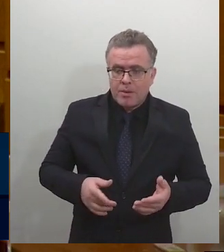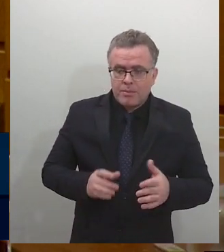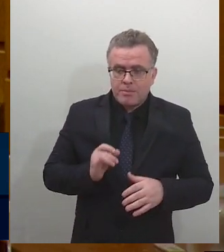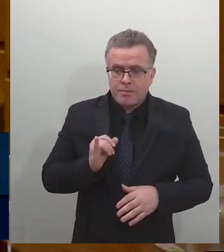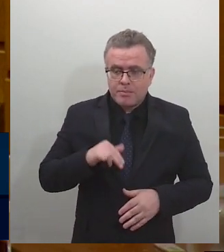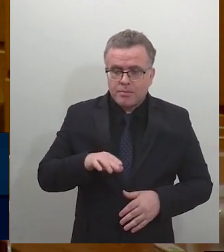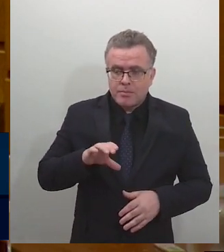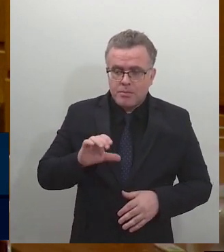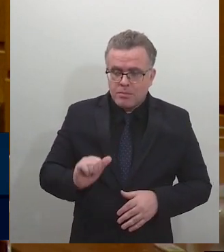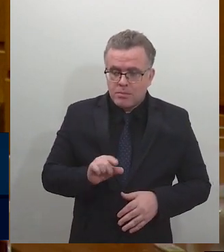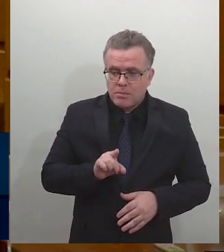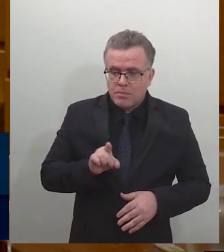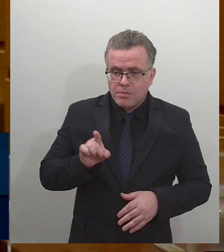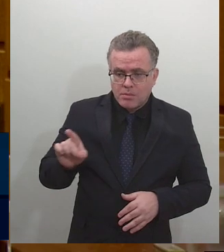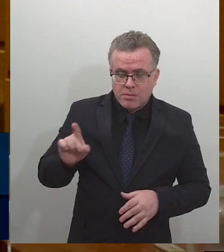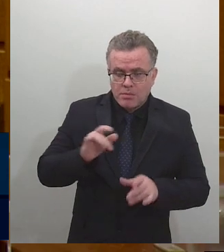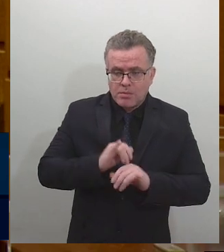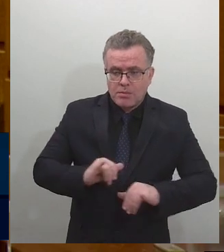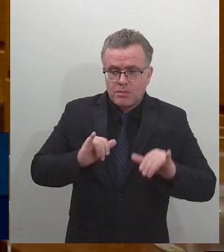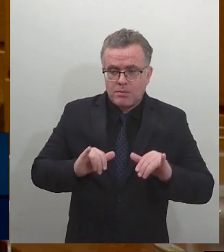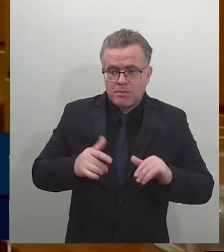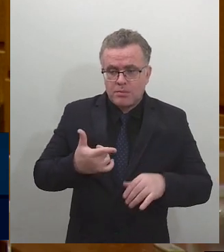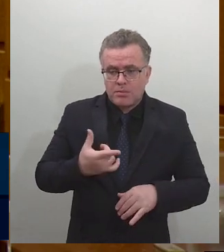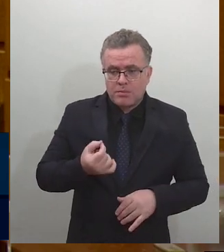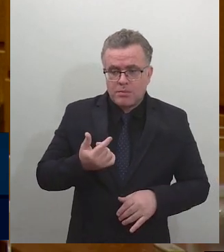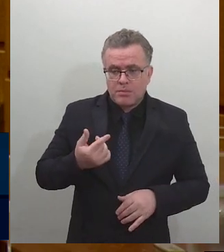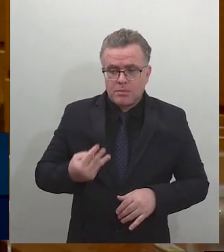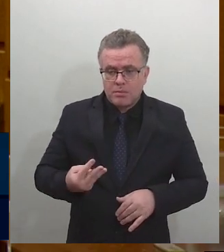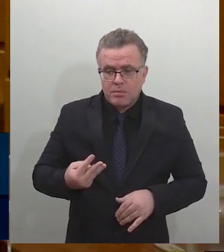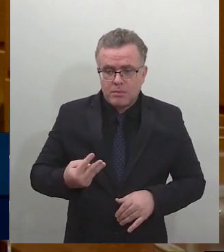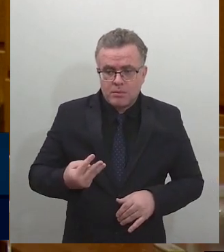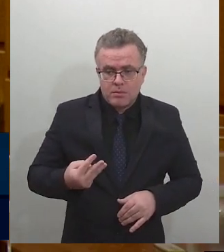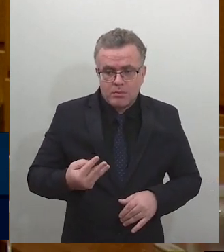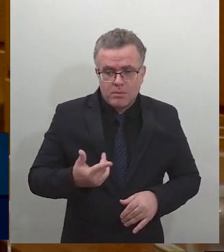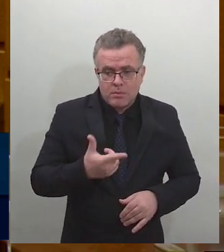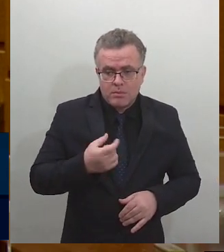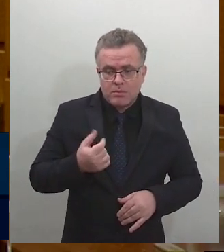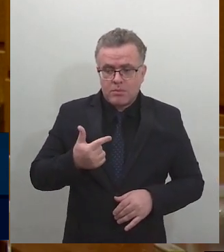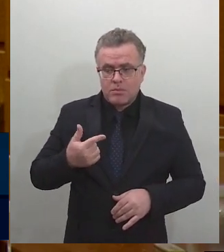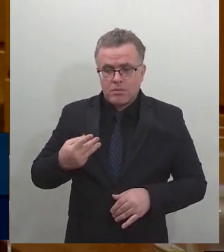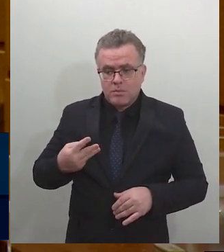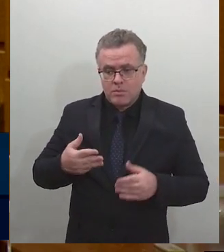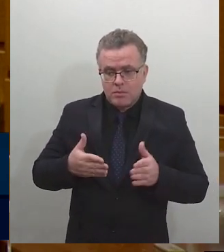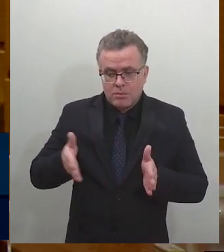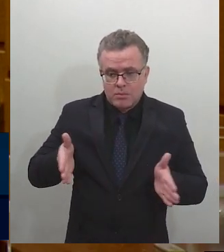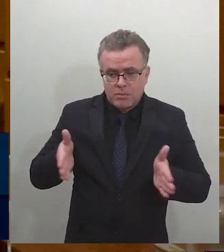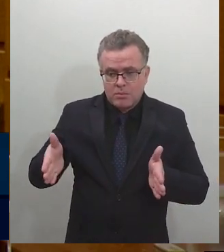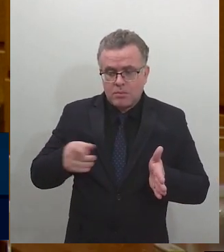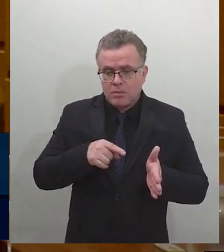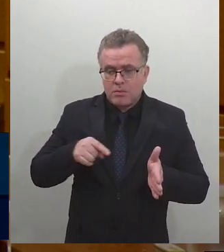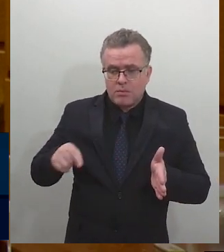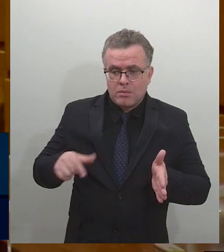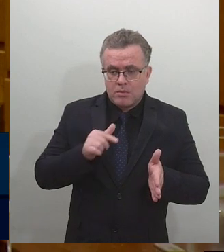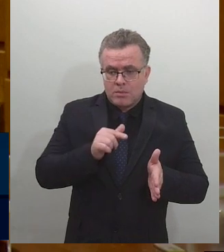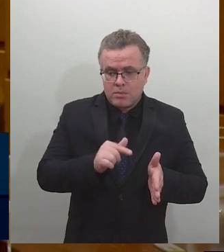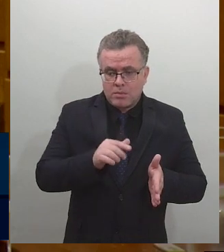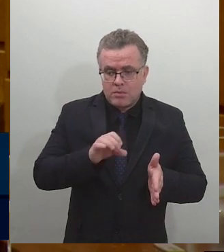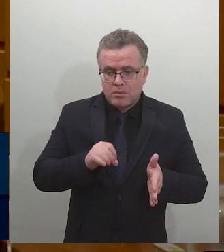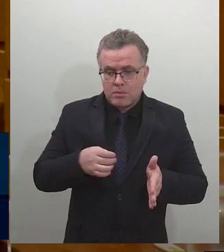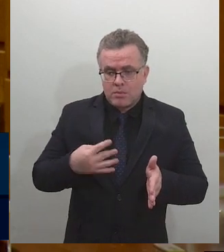de 2023 a 2025, são esperados 704 mil casos de câncer